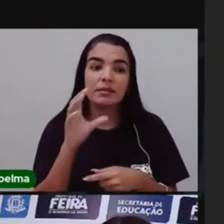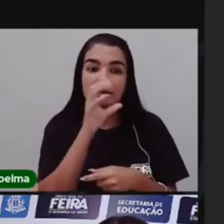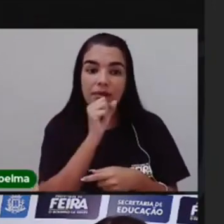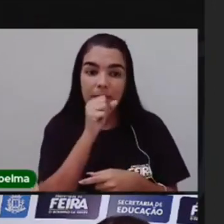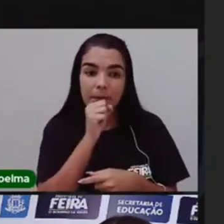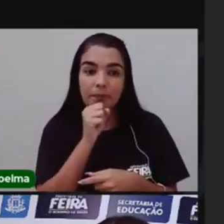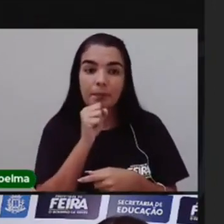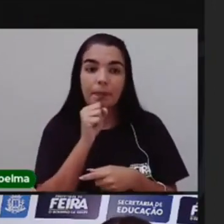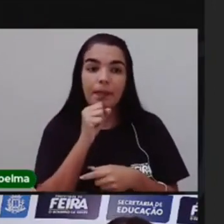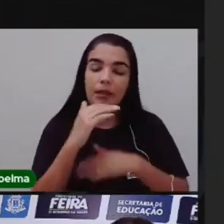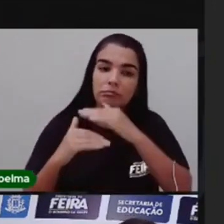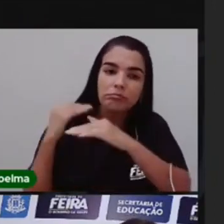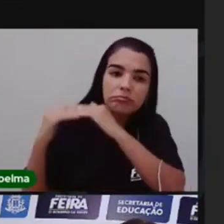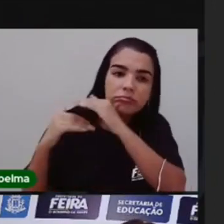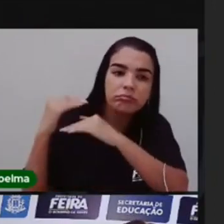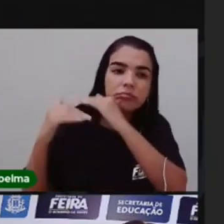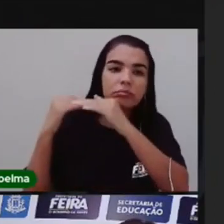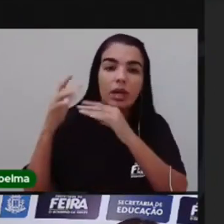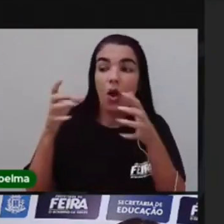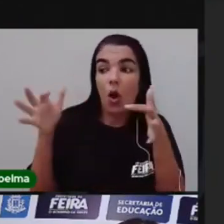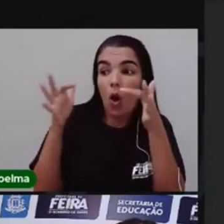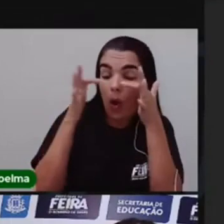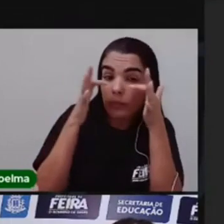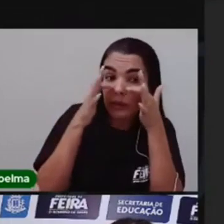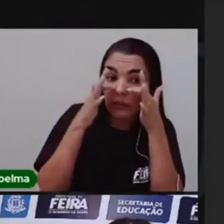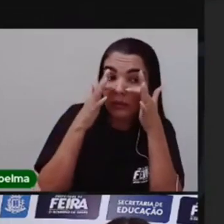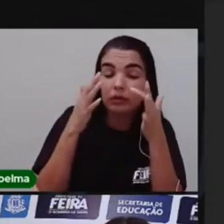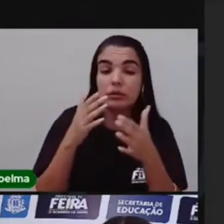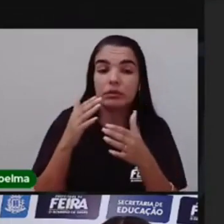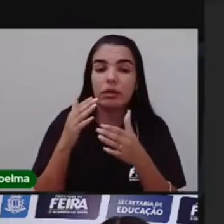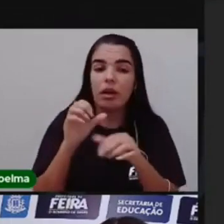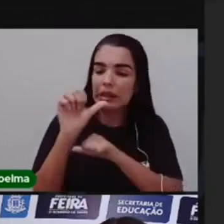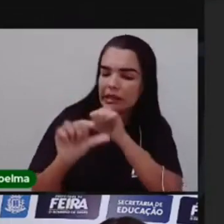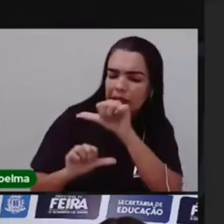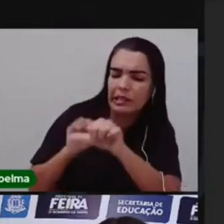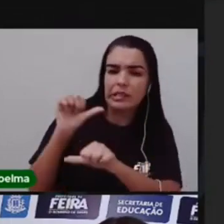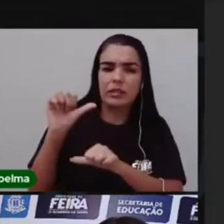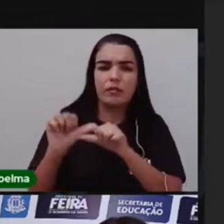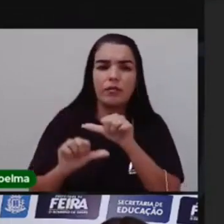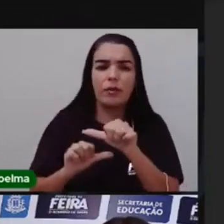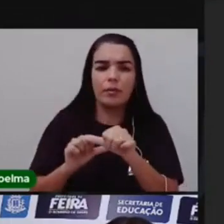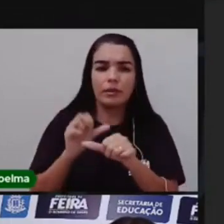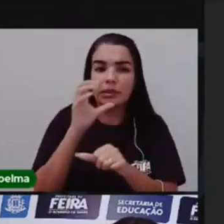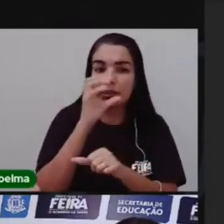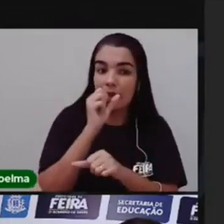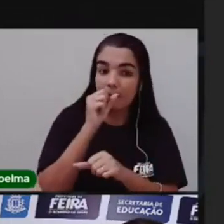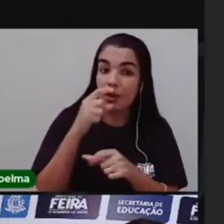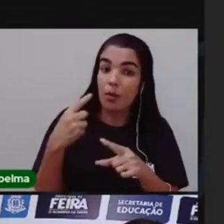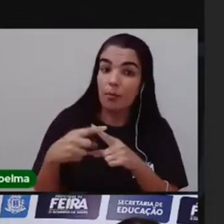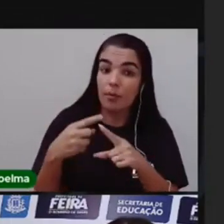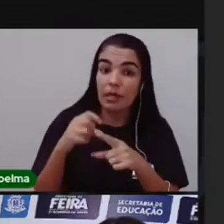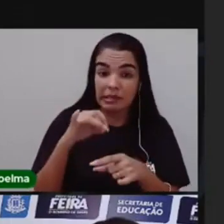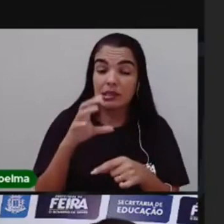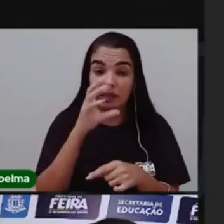para poder ir desenvolvendo aí, vocês fazerem as observações dessas transformações no sábado, porque se for feito no